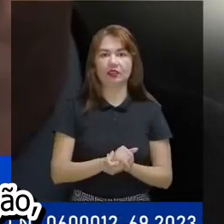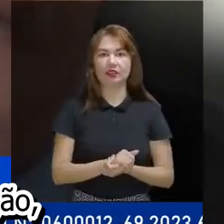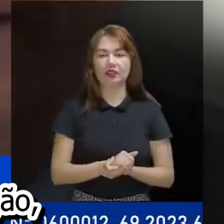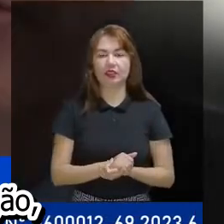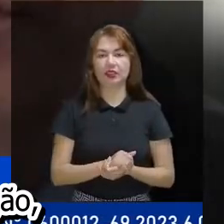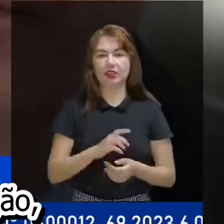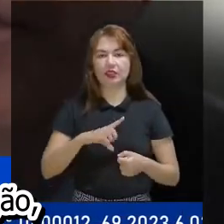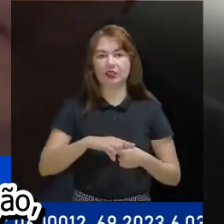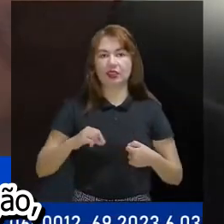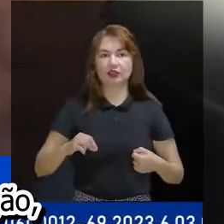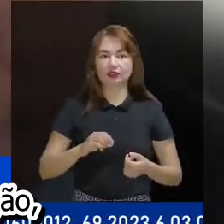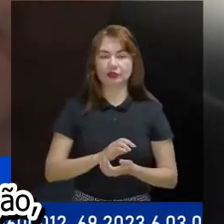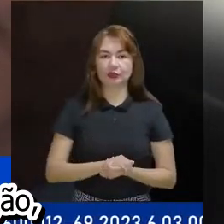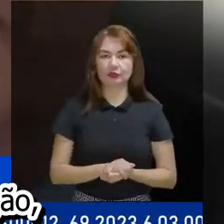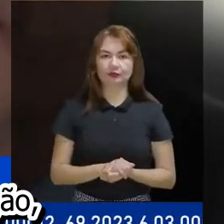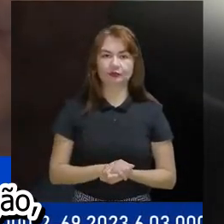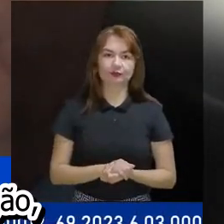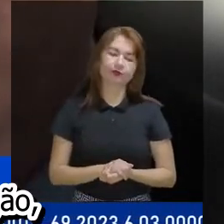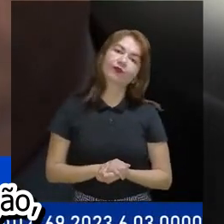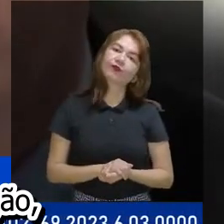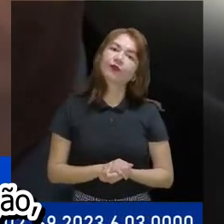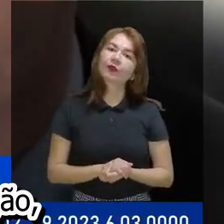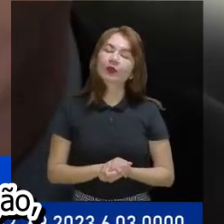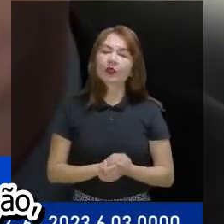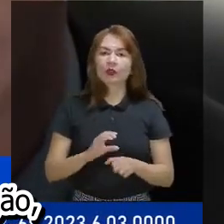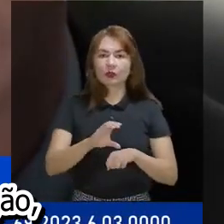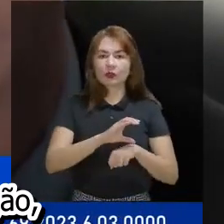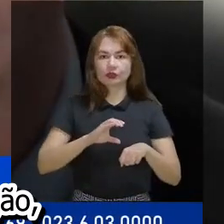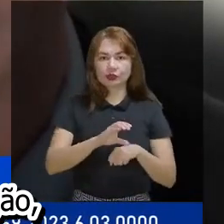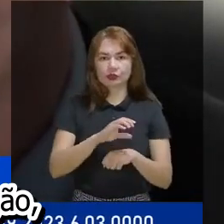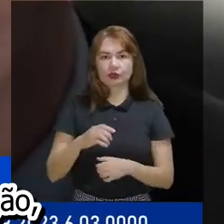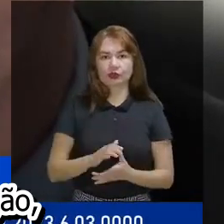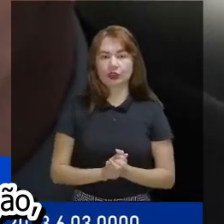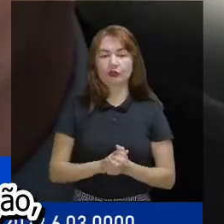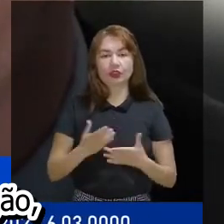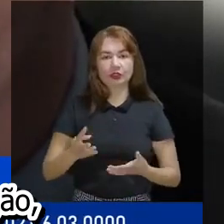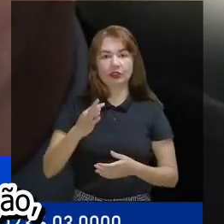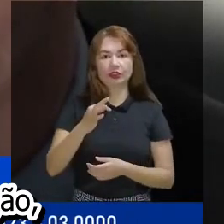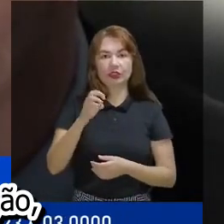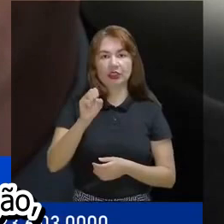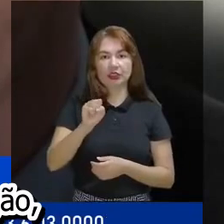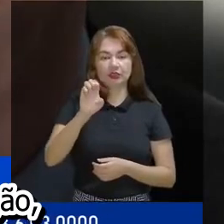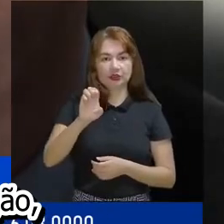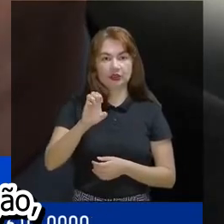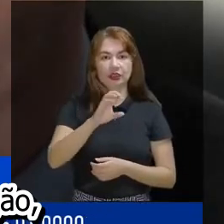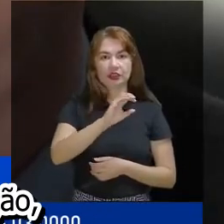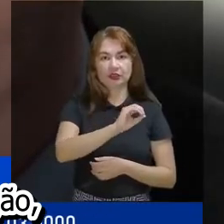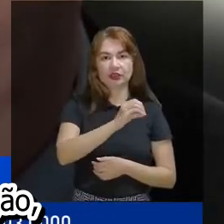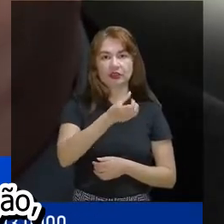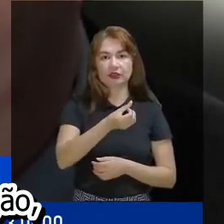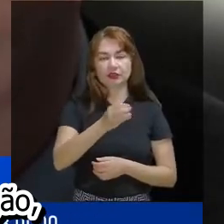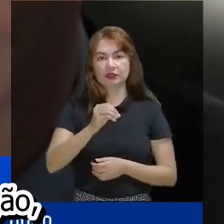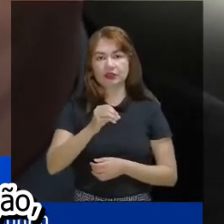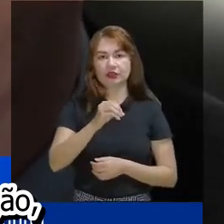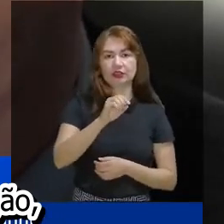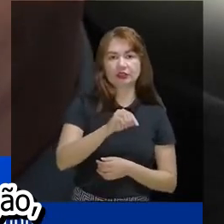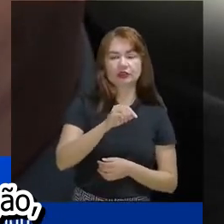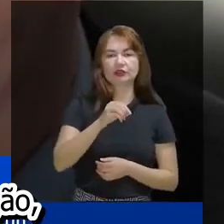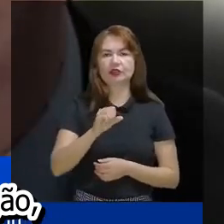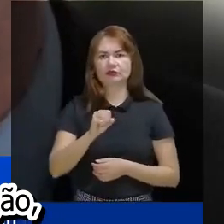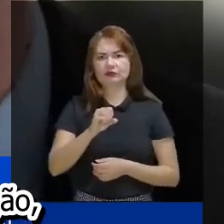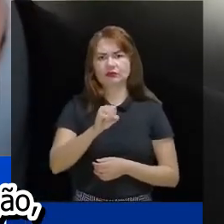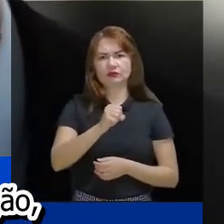artigo 102, parágrafos 1º e 2º da Constituição, nas consultas TSE número 0600-252, dígito 8 e